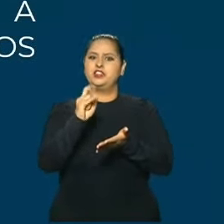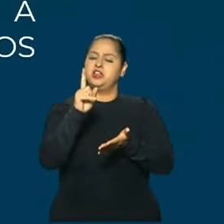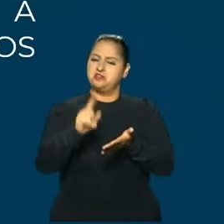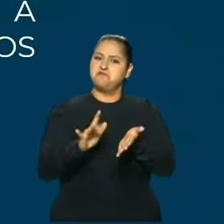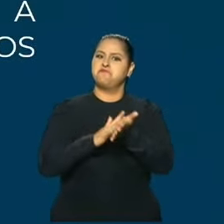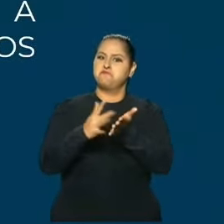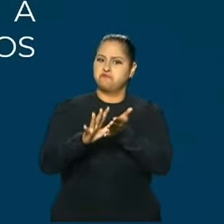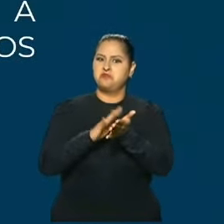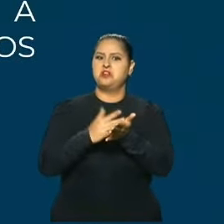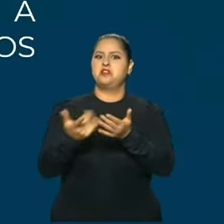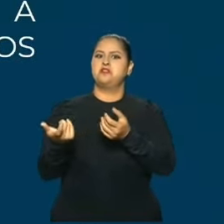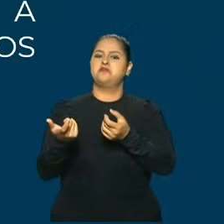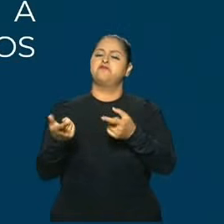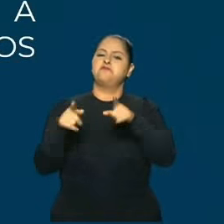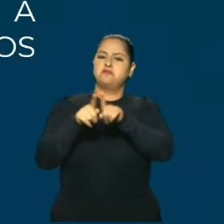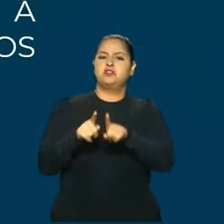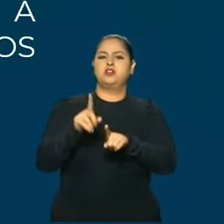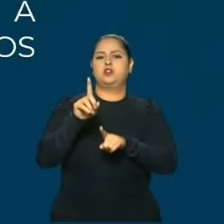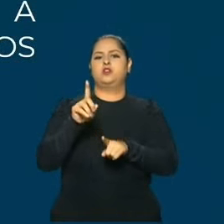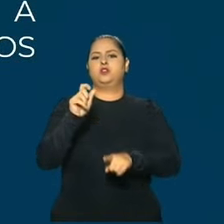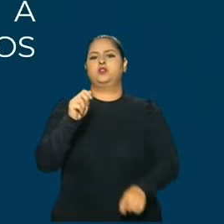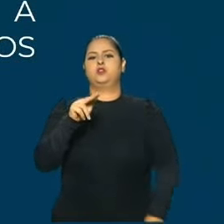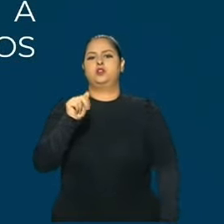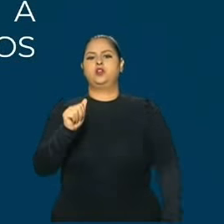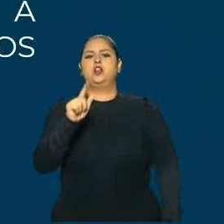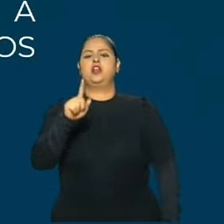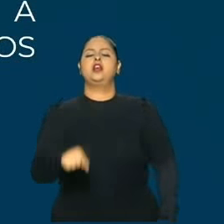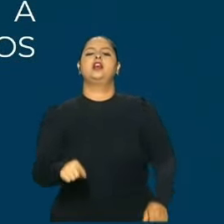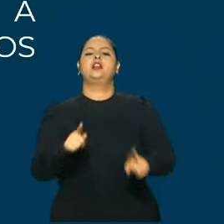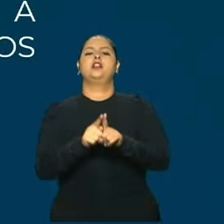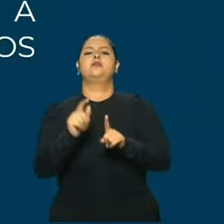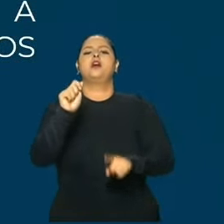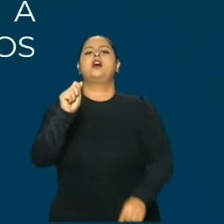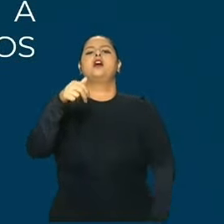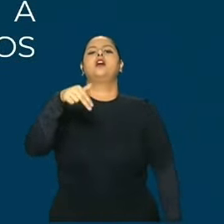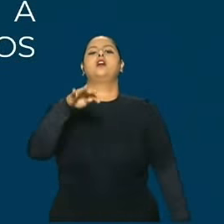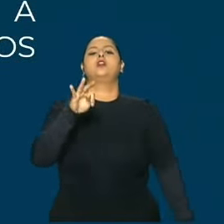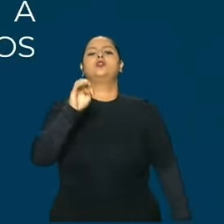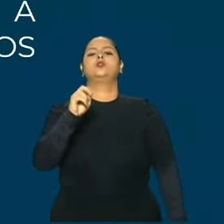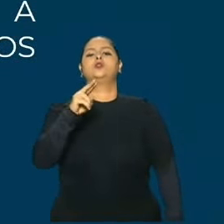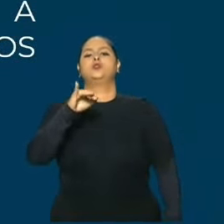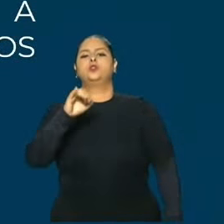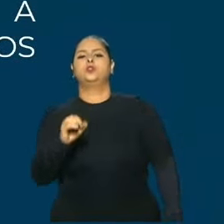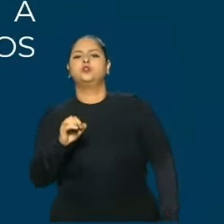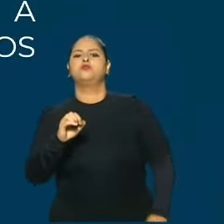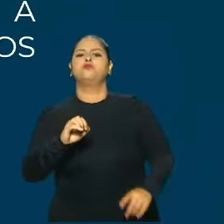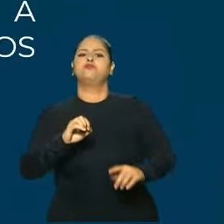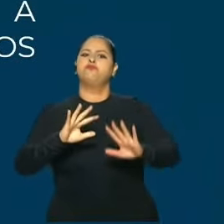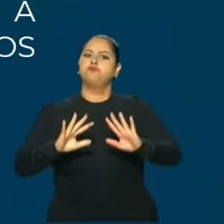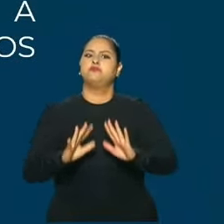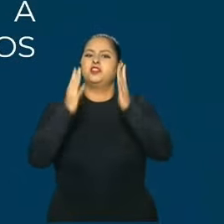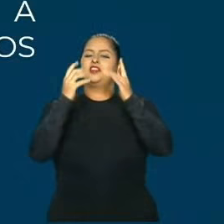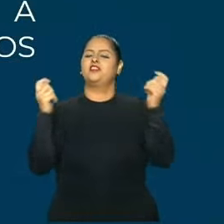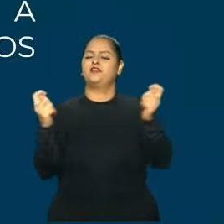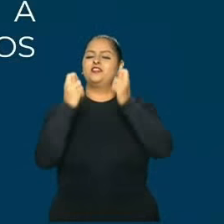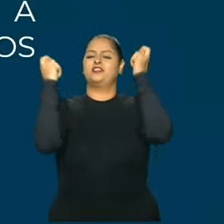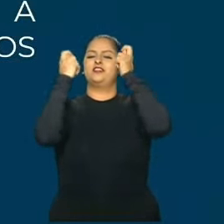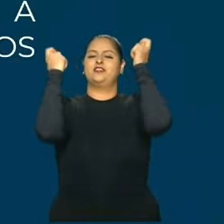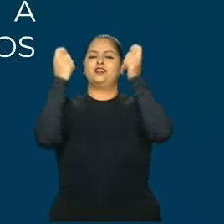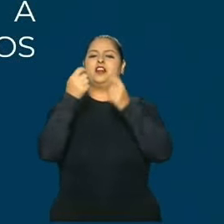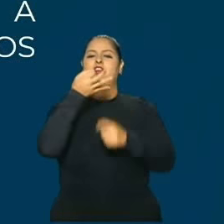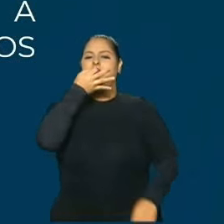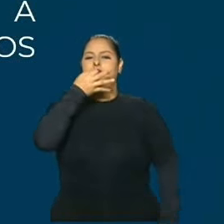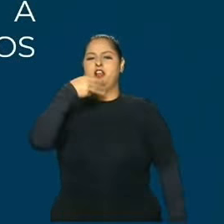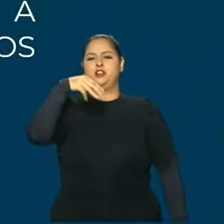você, parceiro da Dona Ivone Lara. Antônio Pinto Fonseca Júnior, viva o festival da Rádio MEC. É legal, final em